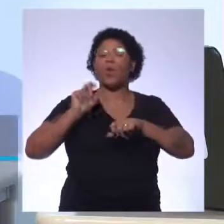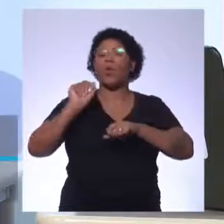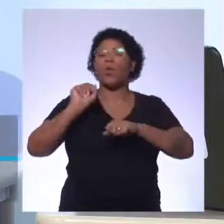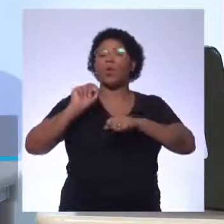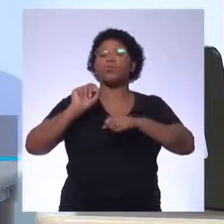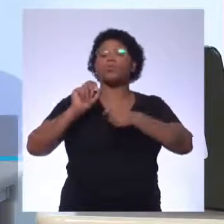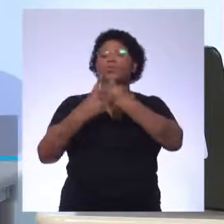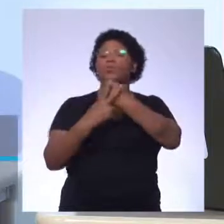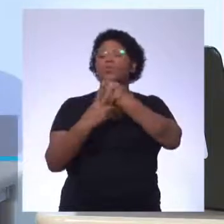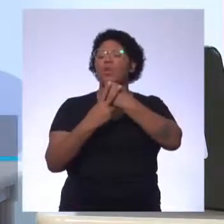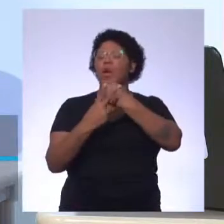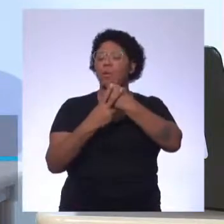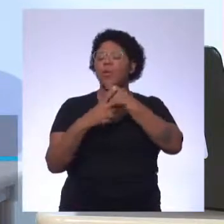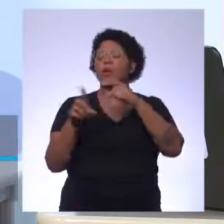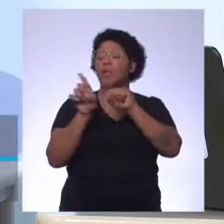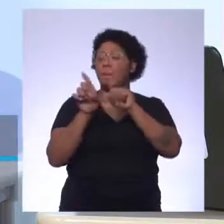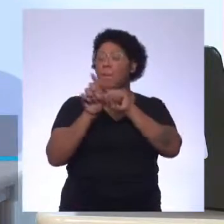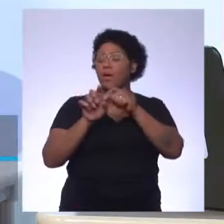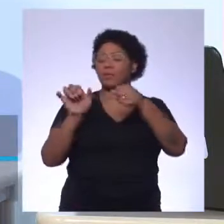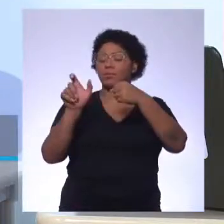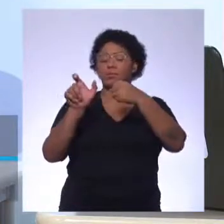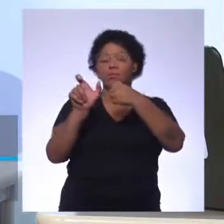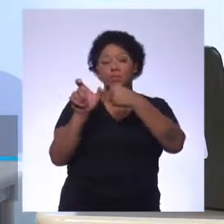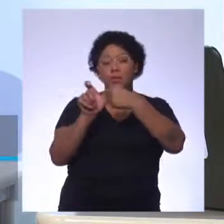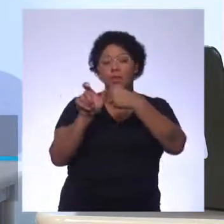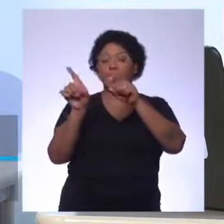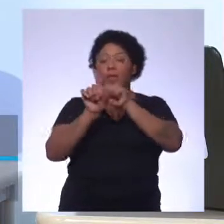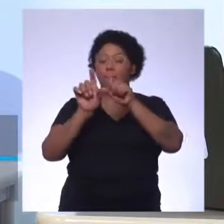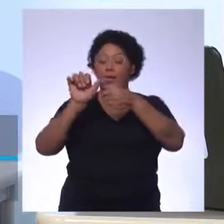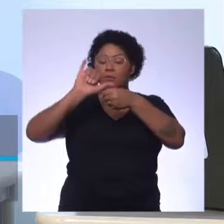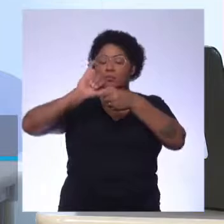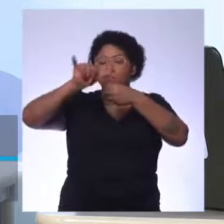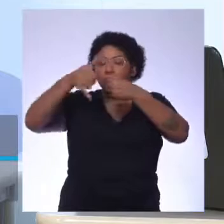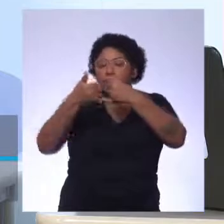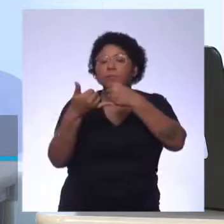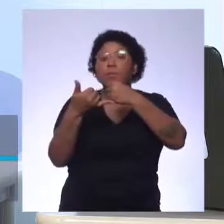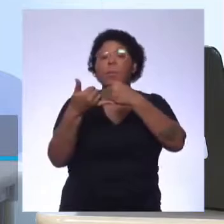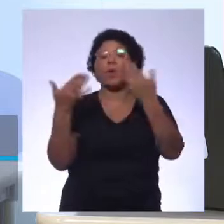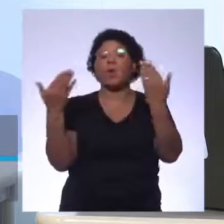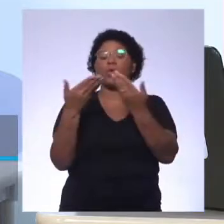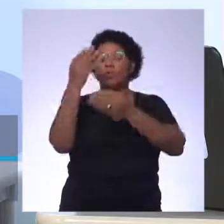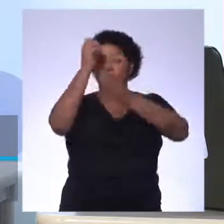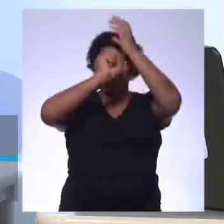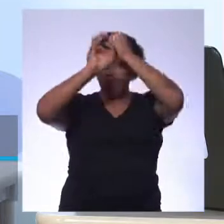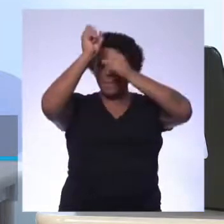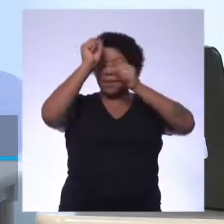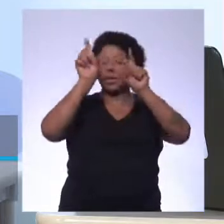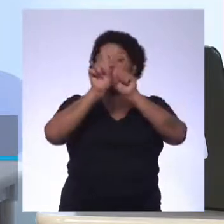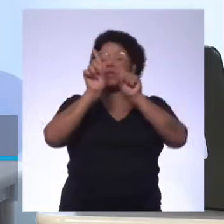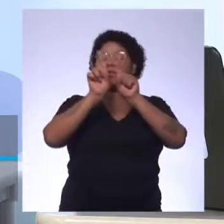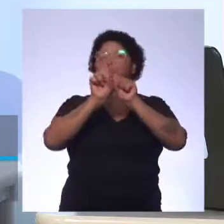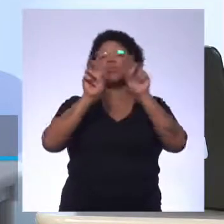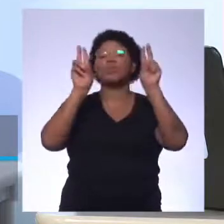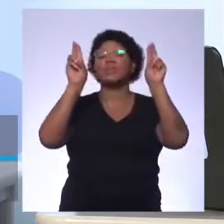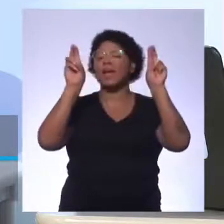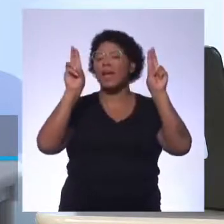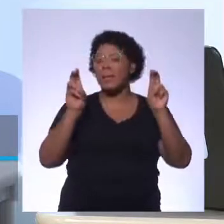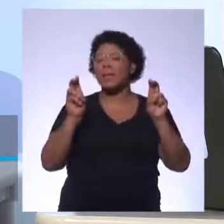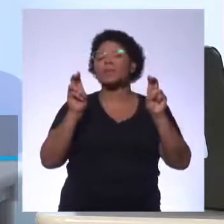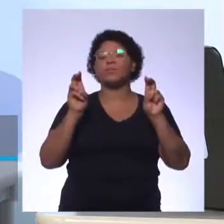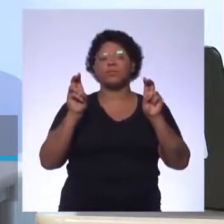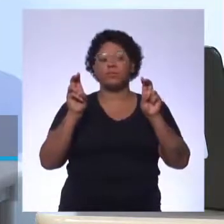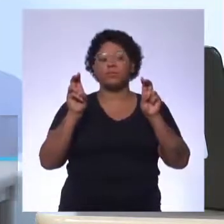dos substantivos e também dos adjetivos. Aprenderemos e veremos alguns elementos coesivos,